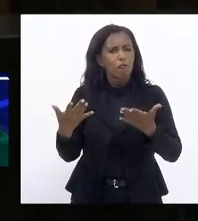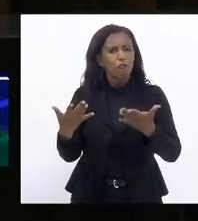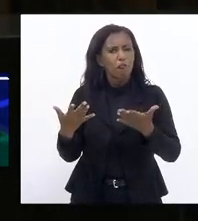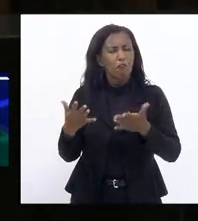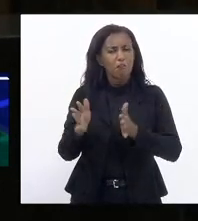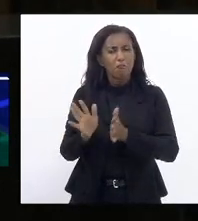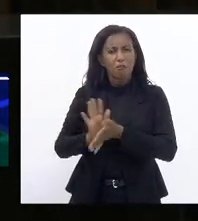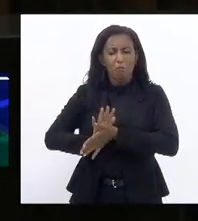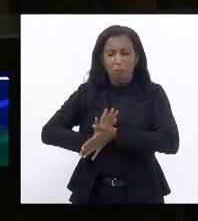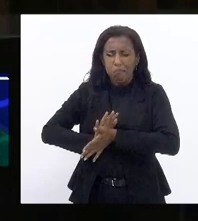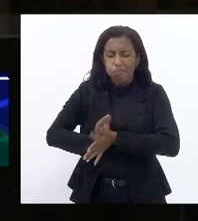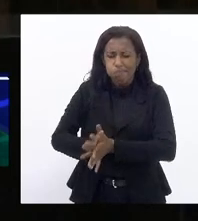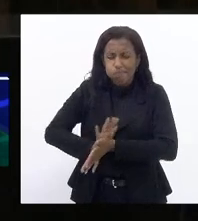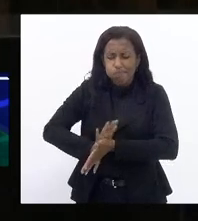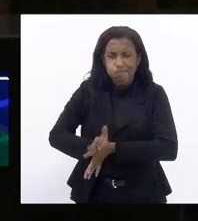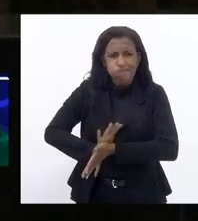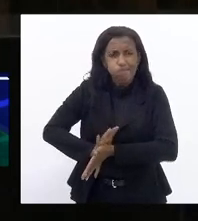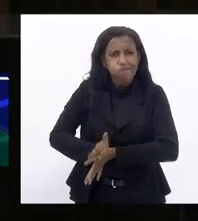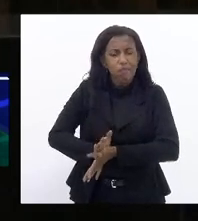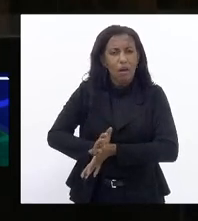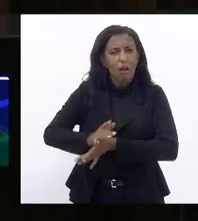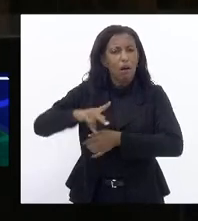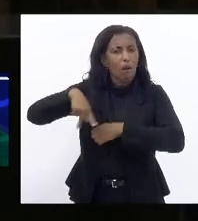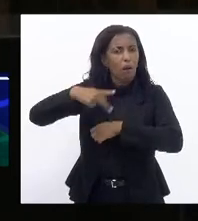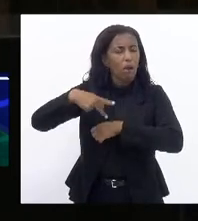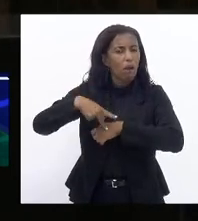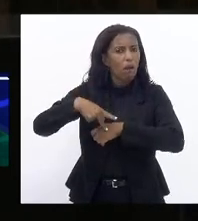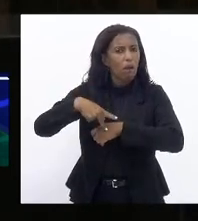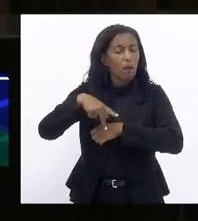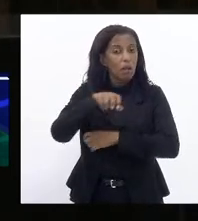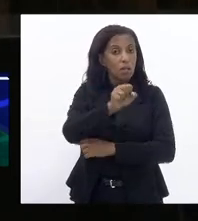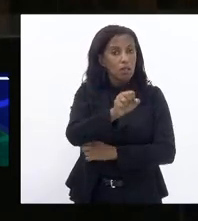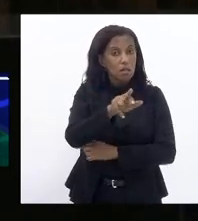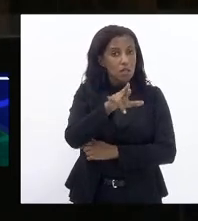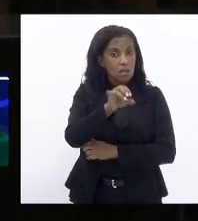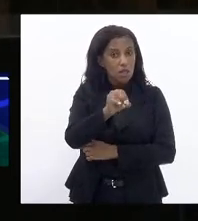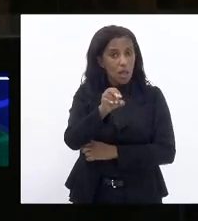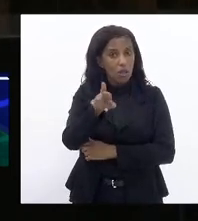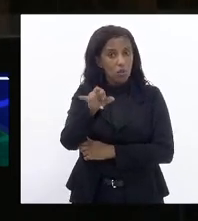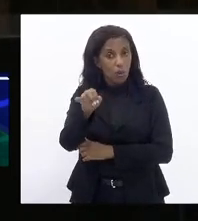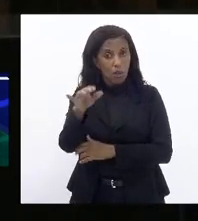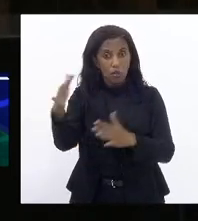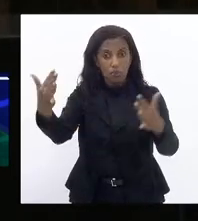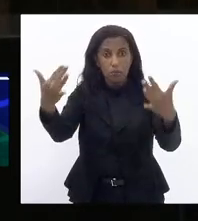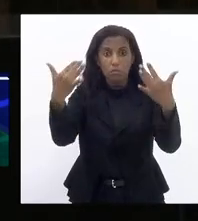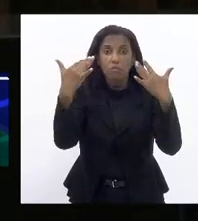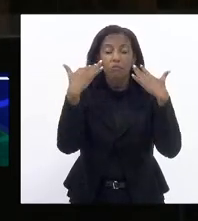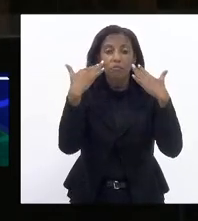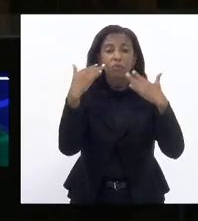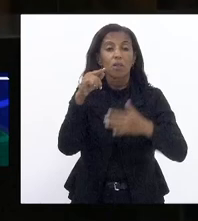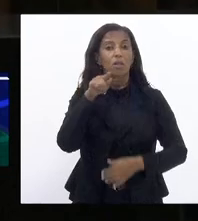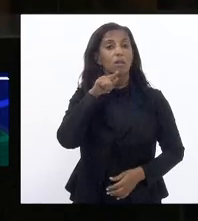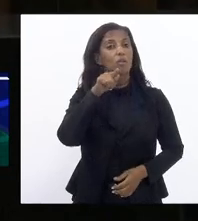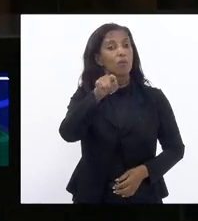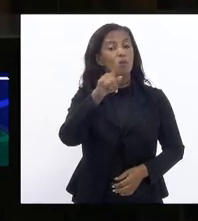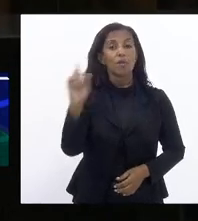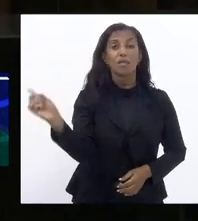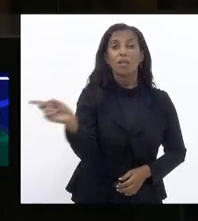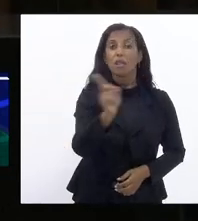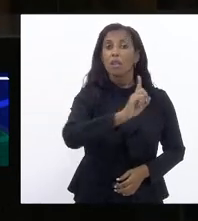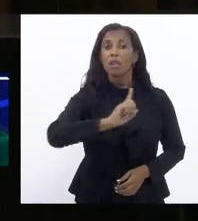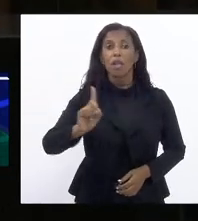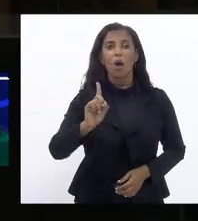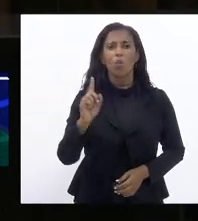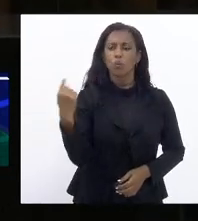país. Sérgio Reis, escute o meu recado. Você não está